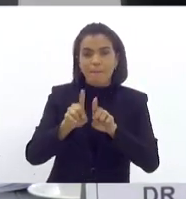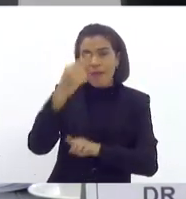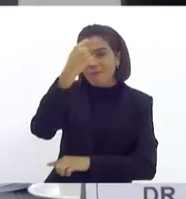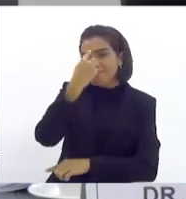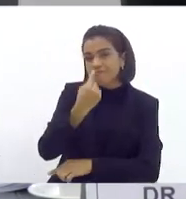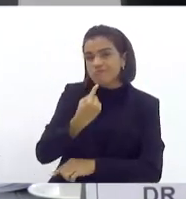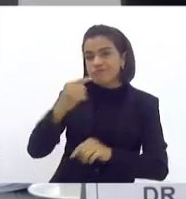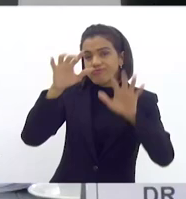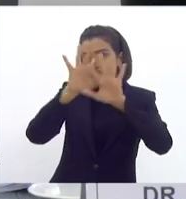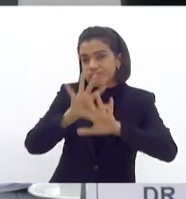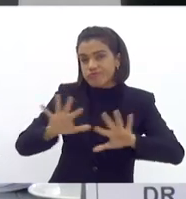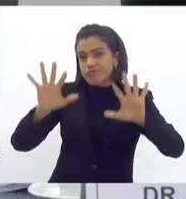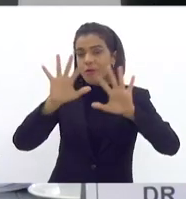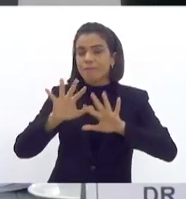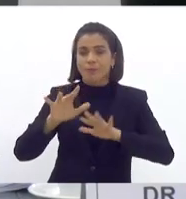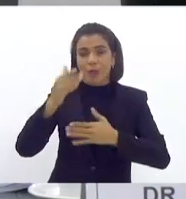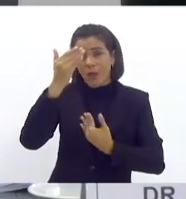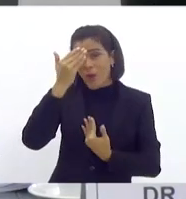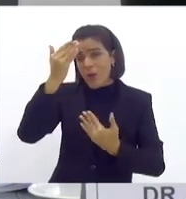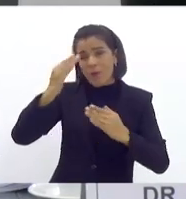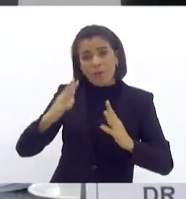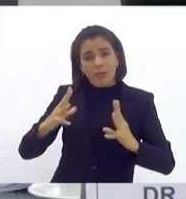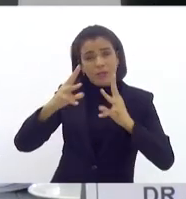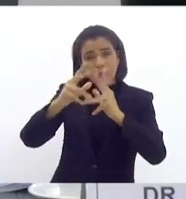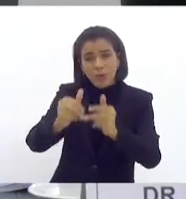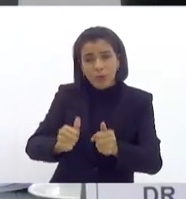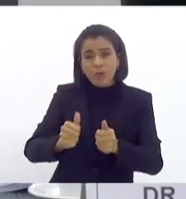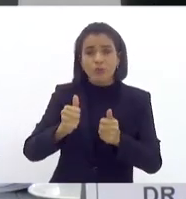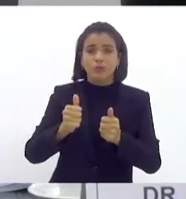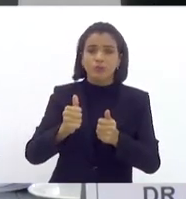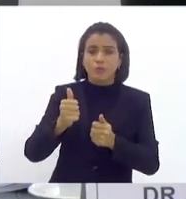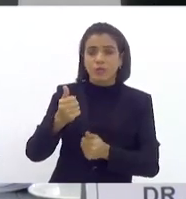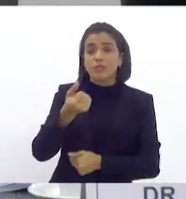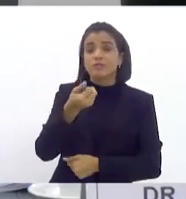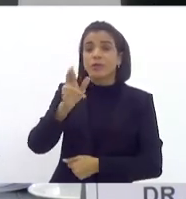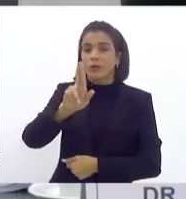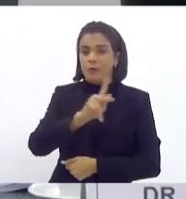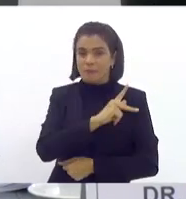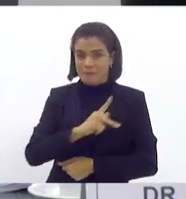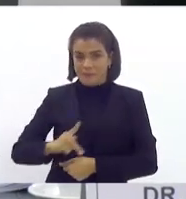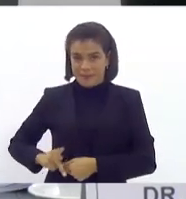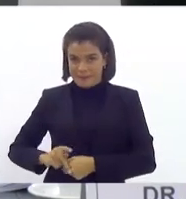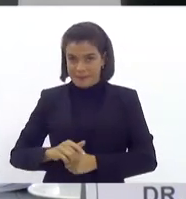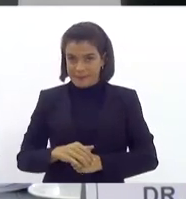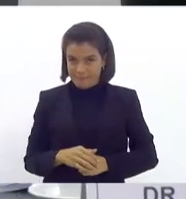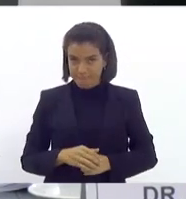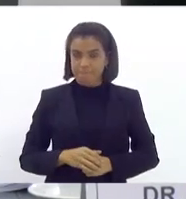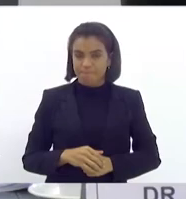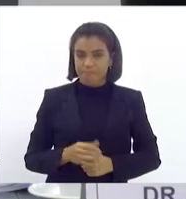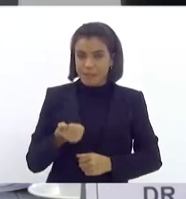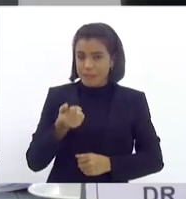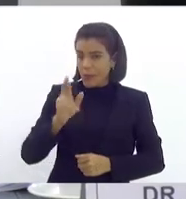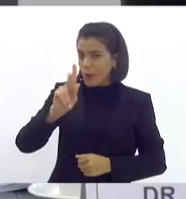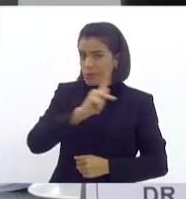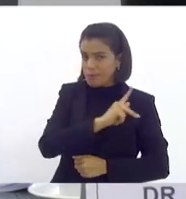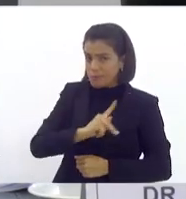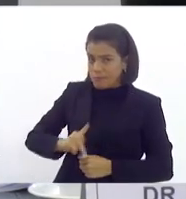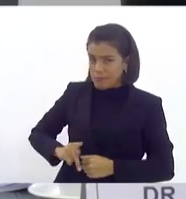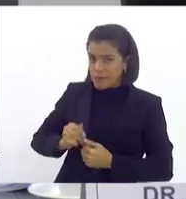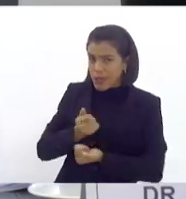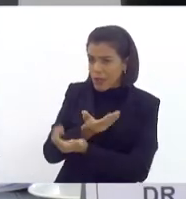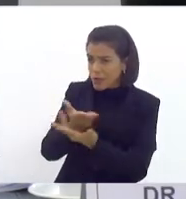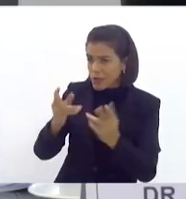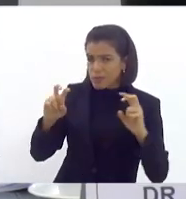gente está produzindo. Muito obrigado a todos e que a gente possa seguir adiante. Louvando a Vossa Excelência a todos os membros,